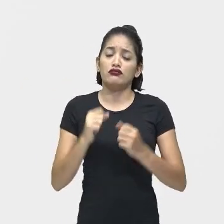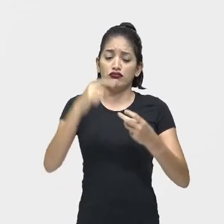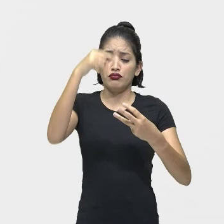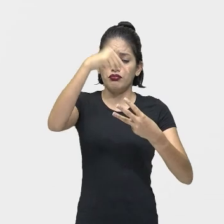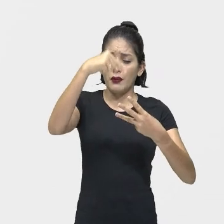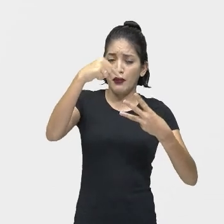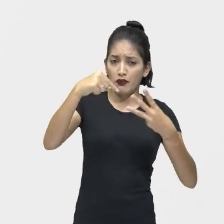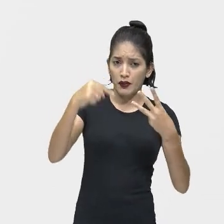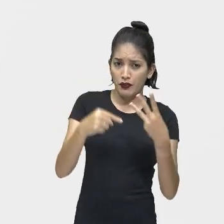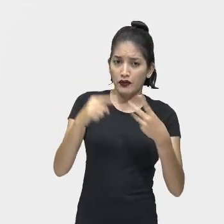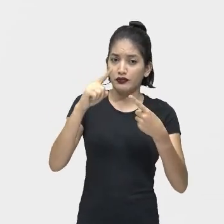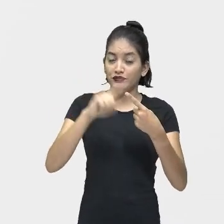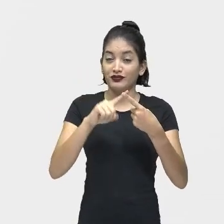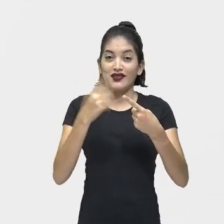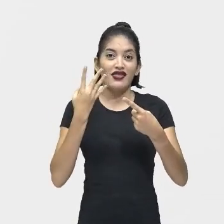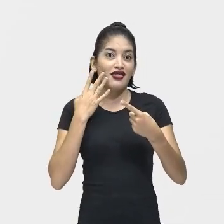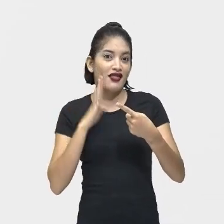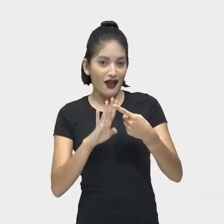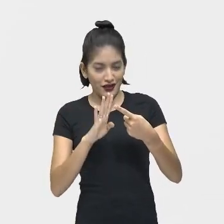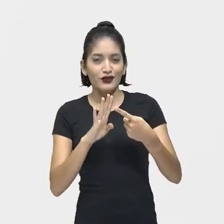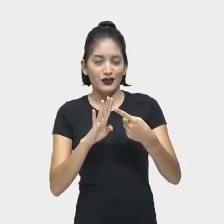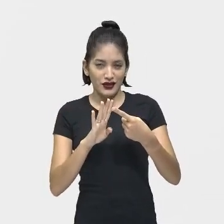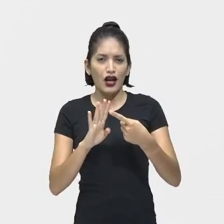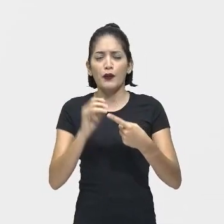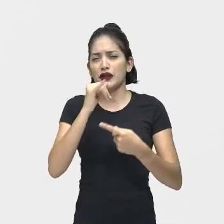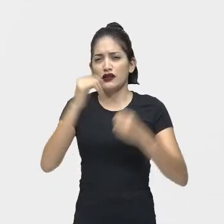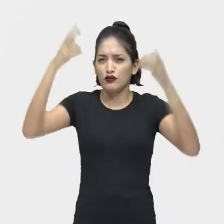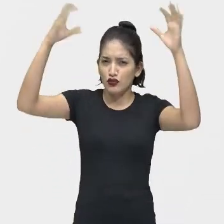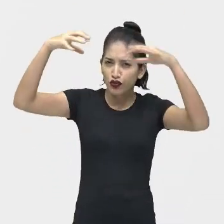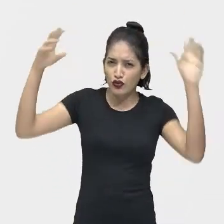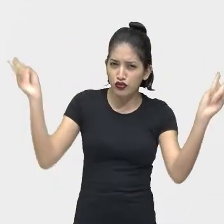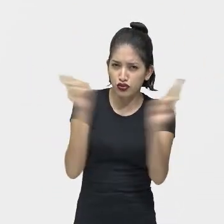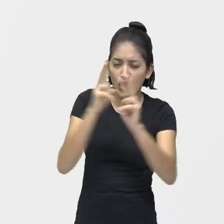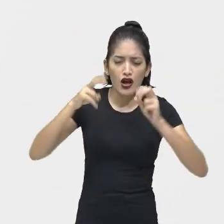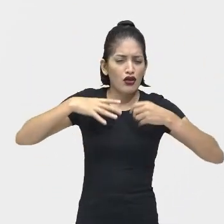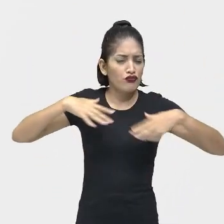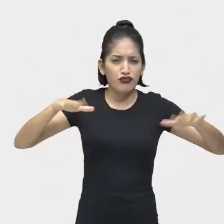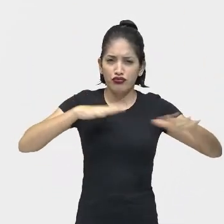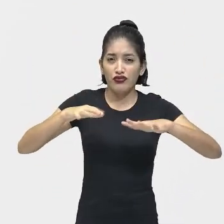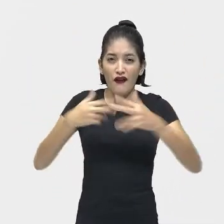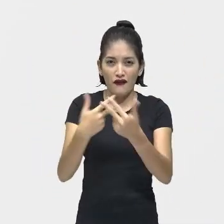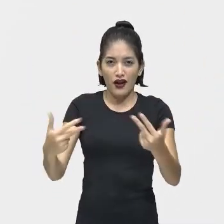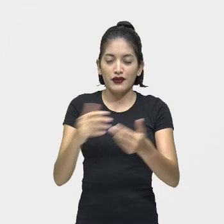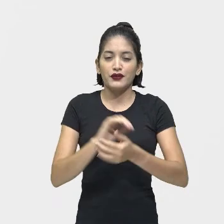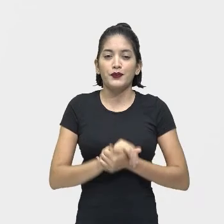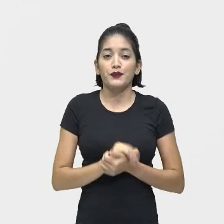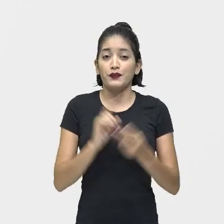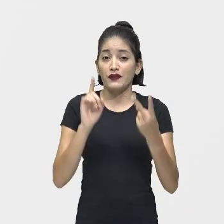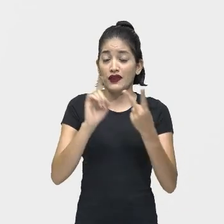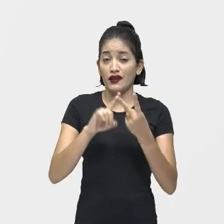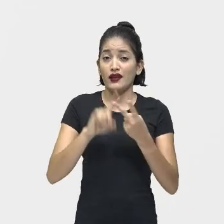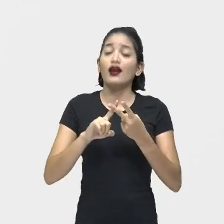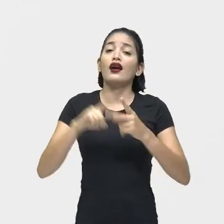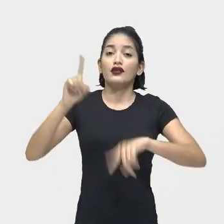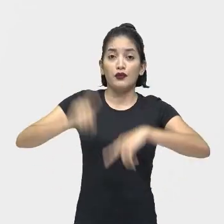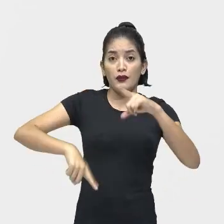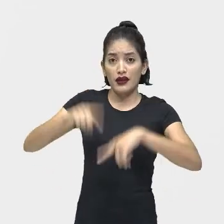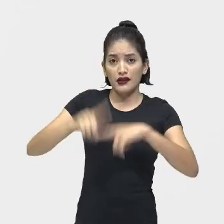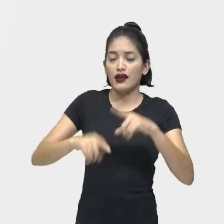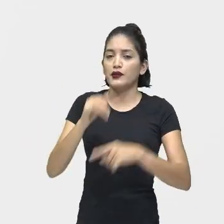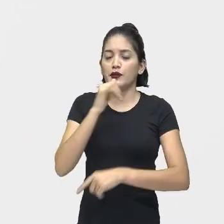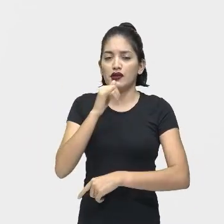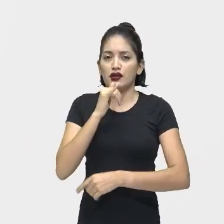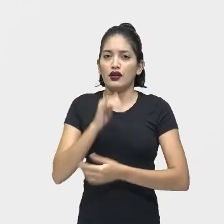seguinte forma: sons naturais, que eu falei chuva, vento, tempestade, etc., né? Sons mecânicos, coloquei